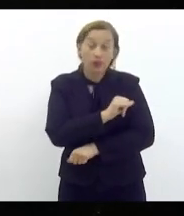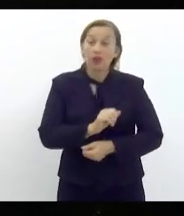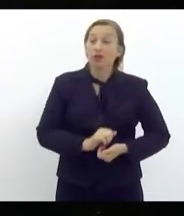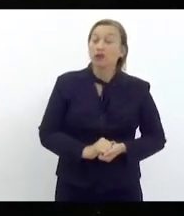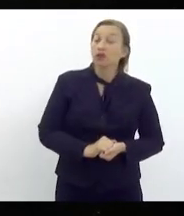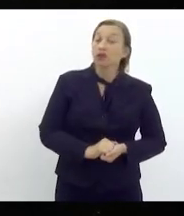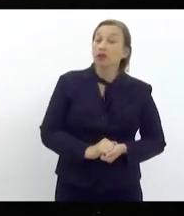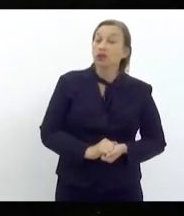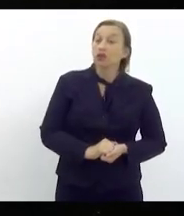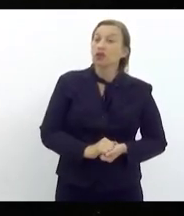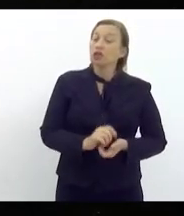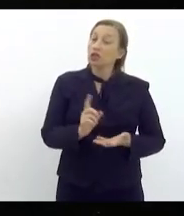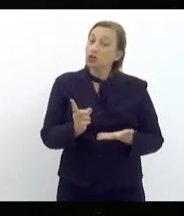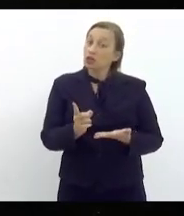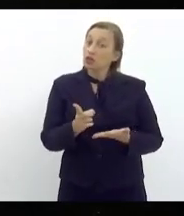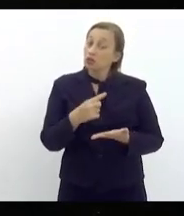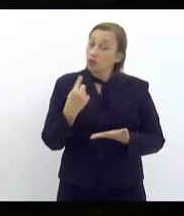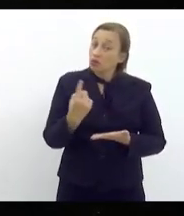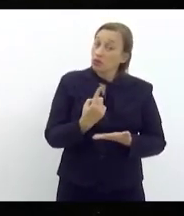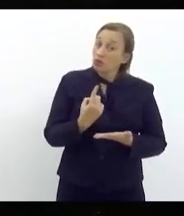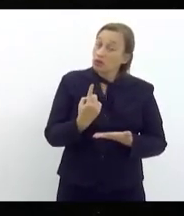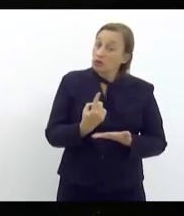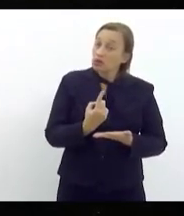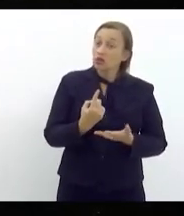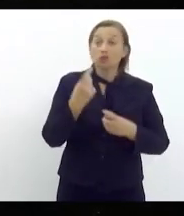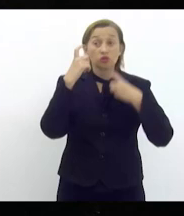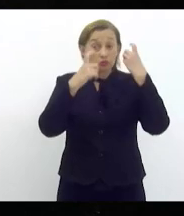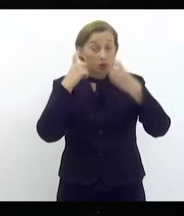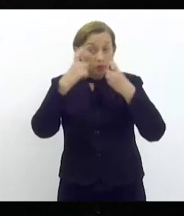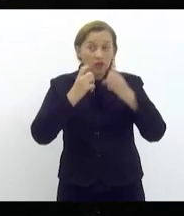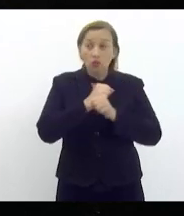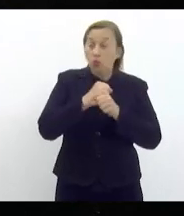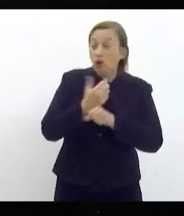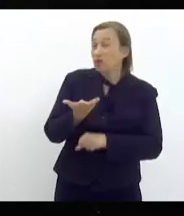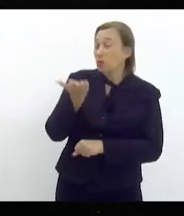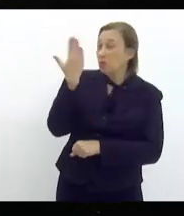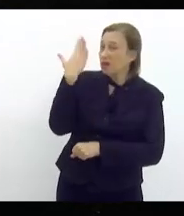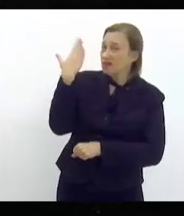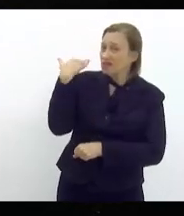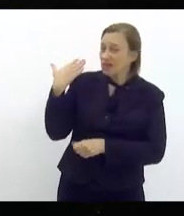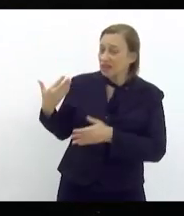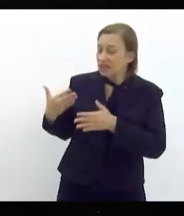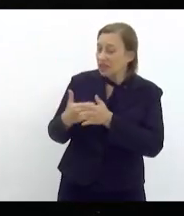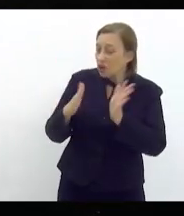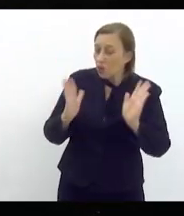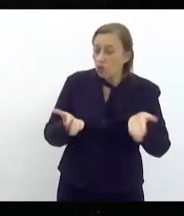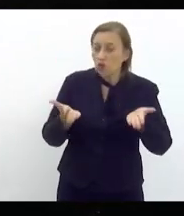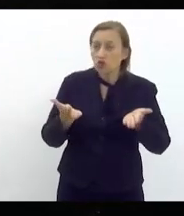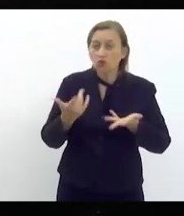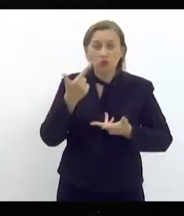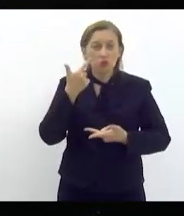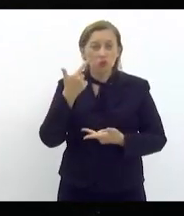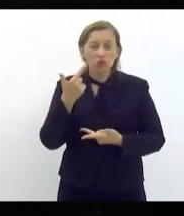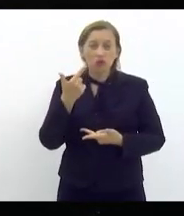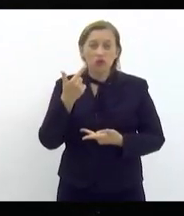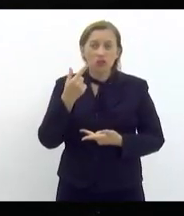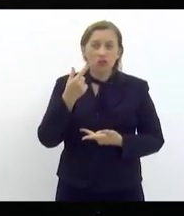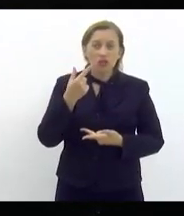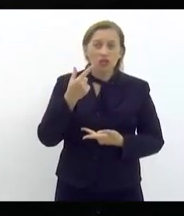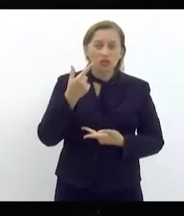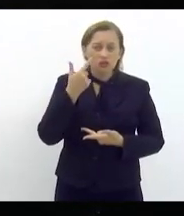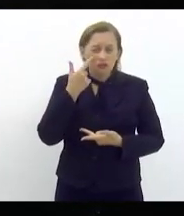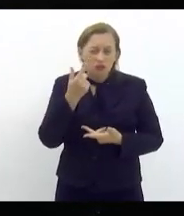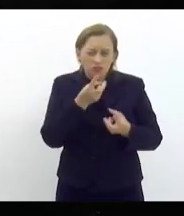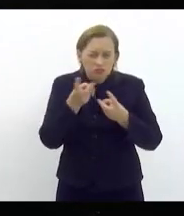que ainda nos assombra. E, no ano passado, para cá, nós começamos a viver ventos mais